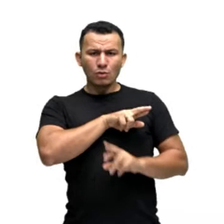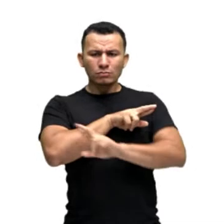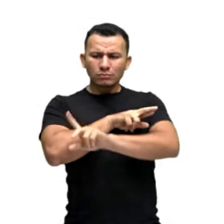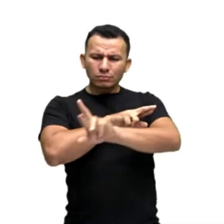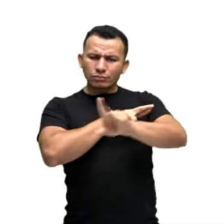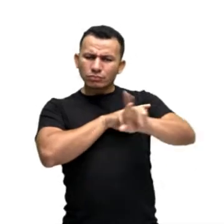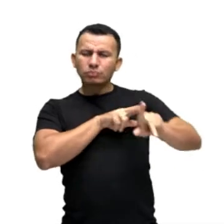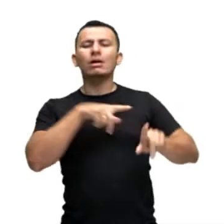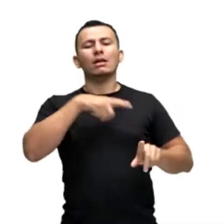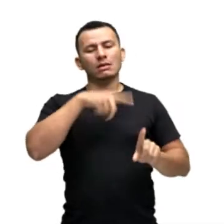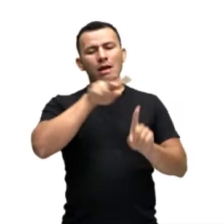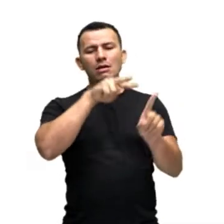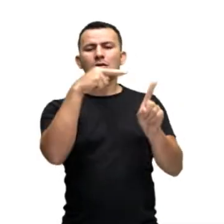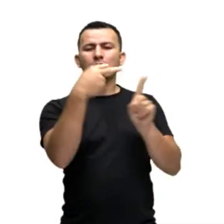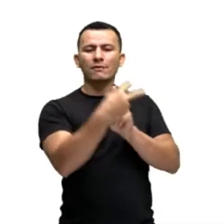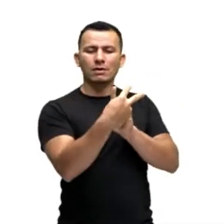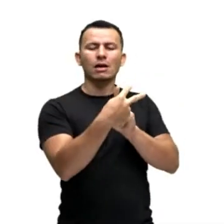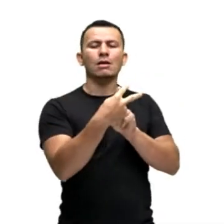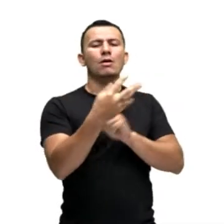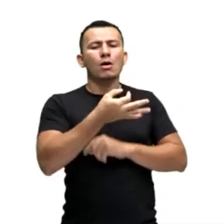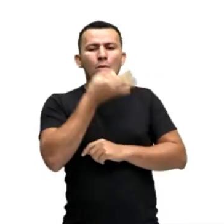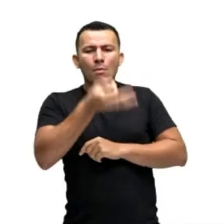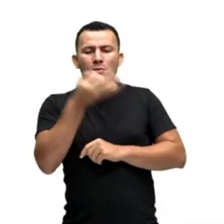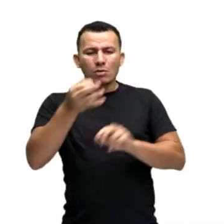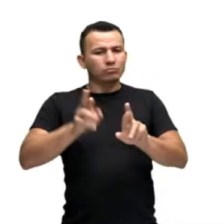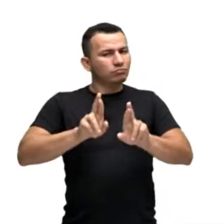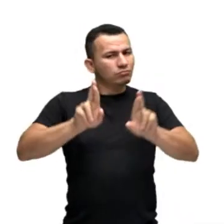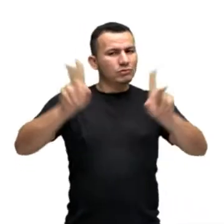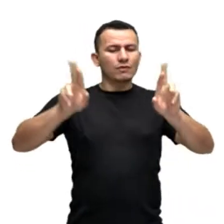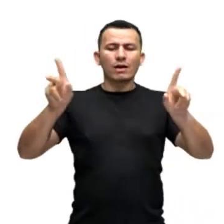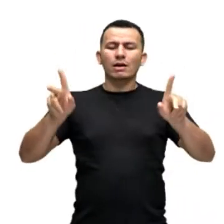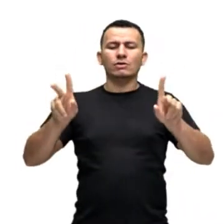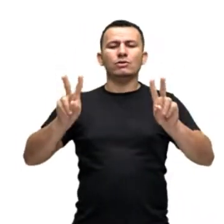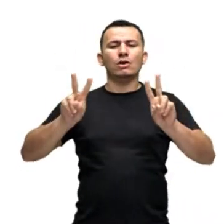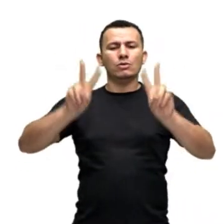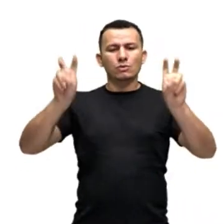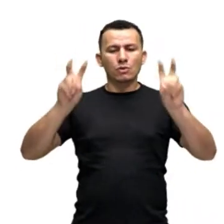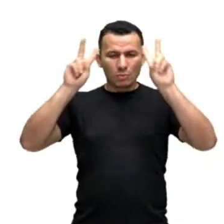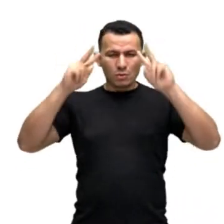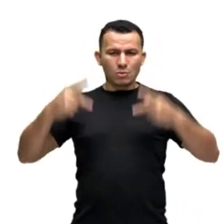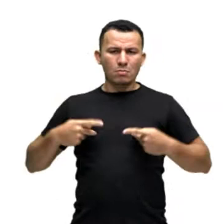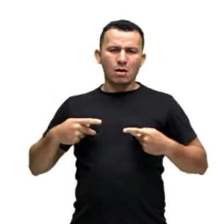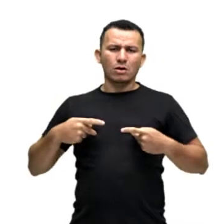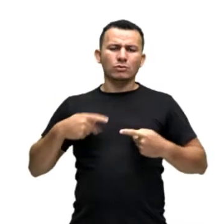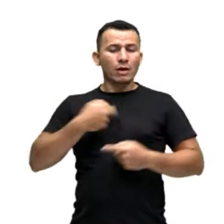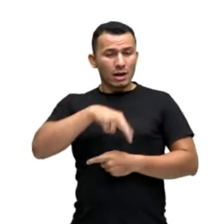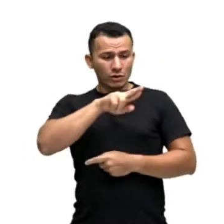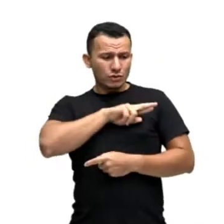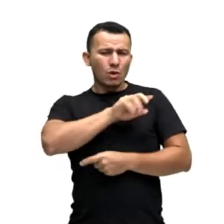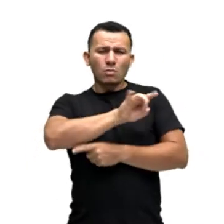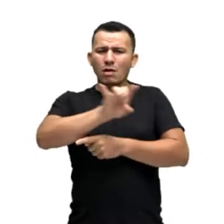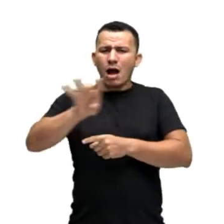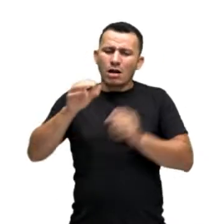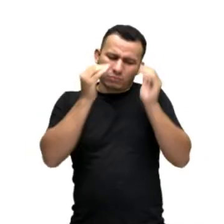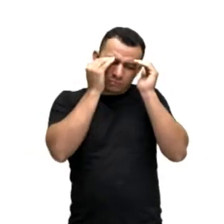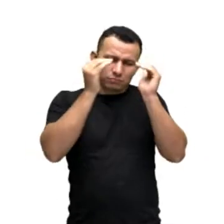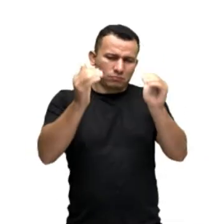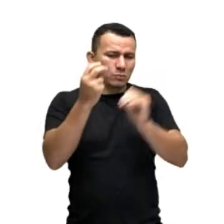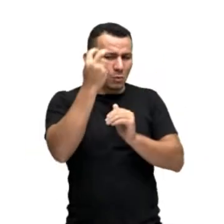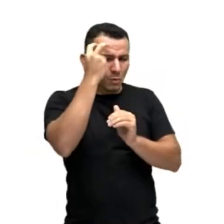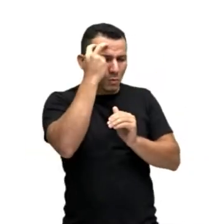ter uma visão acerca tanto da criação quanto da existência humana cada um com seu jeito cada um com sua cultura